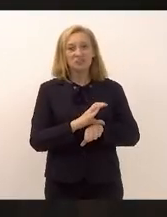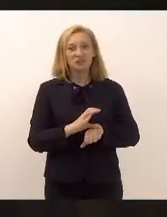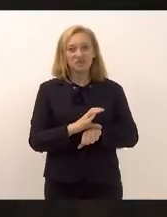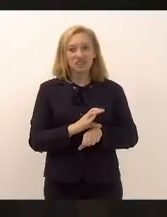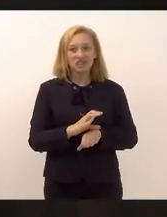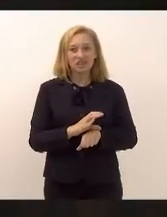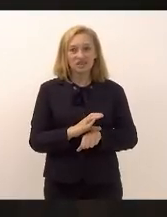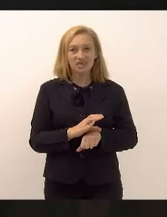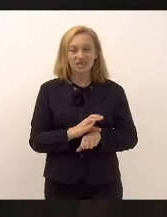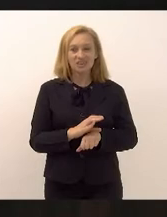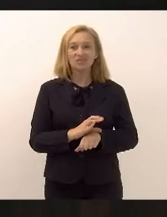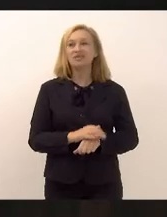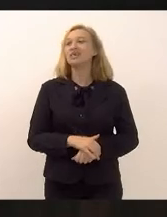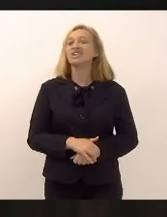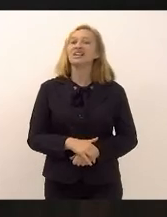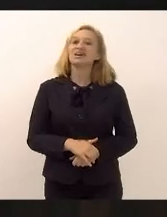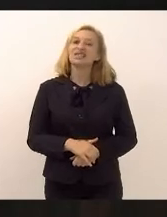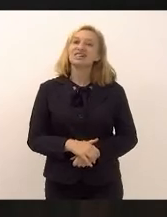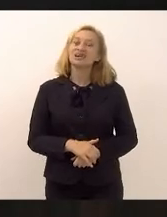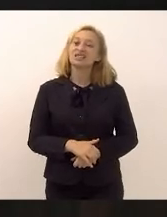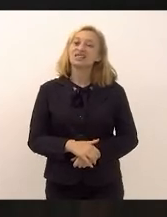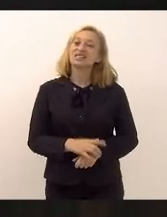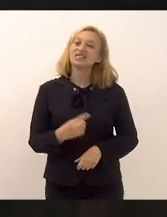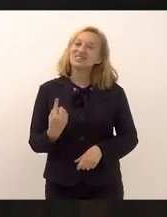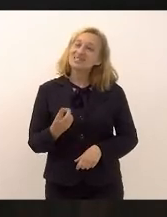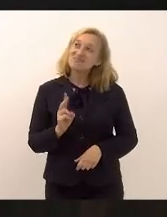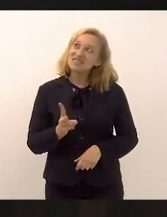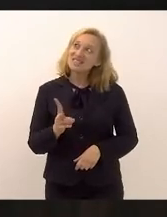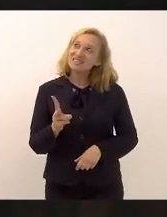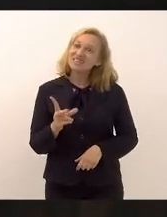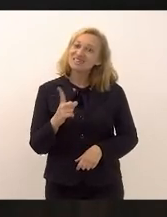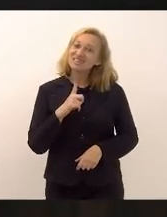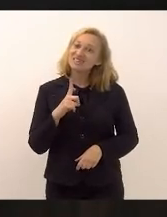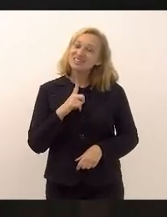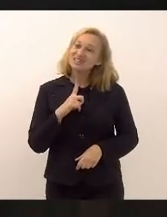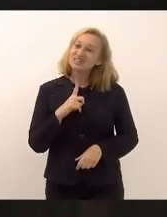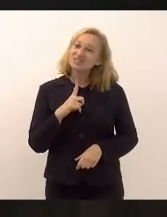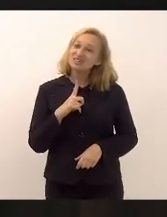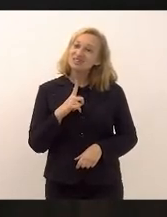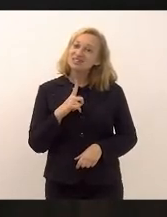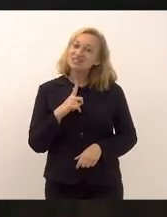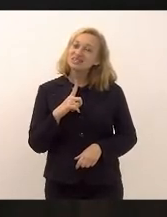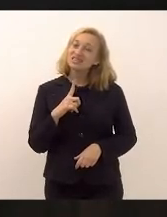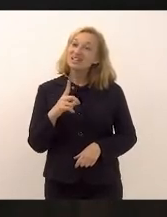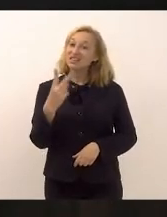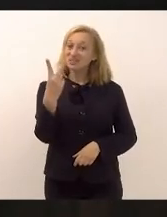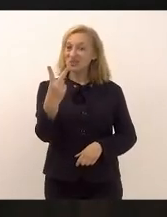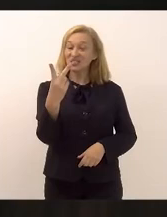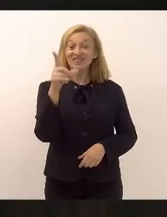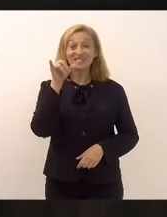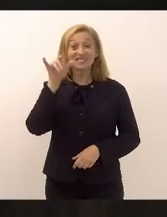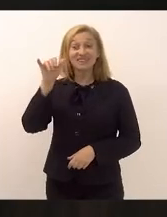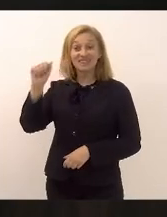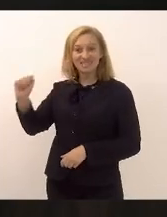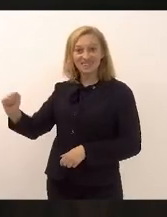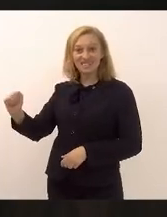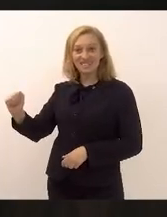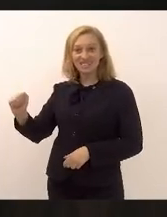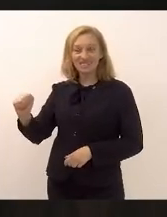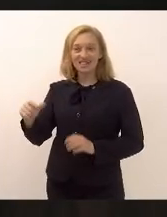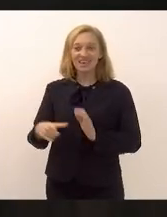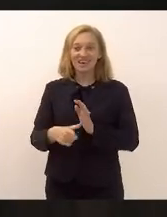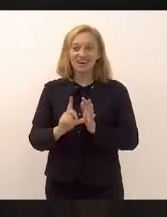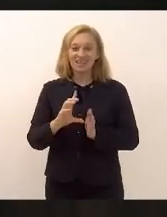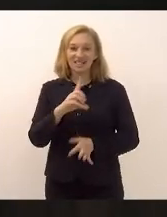da promulgação da Constituição, nós sempre tínhamos uma imersão de 2 dias antes de a